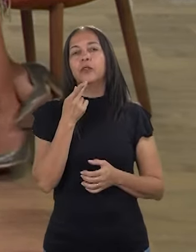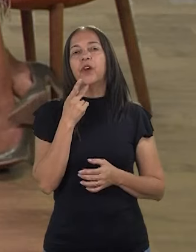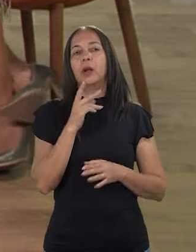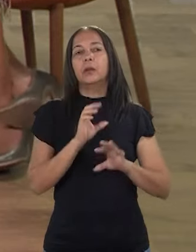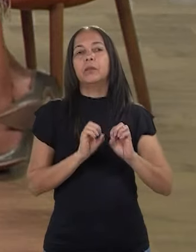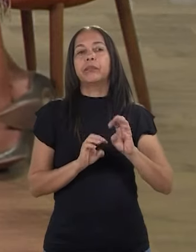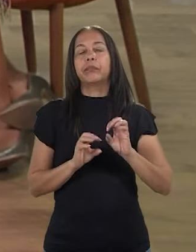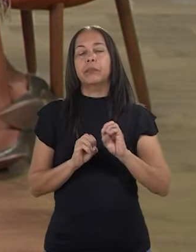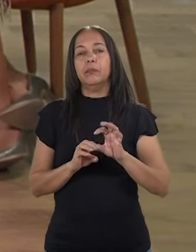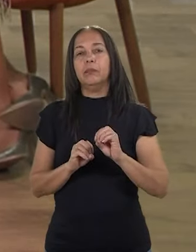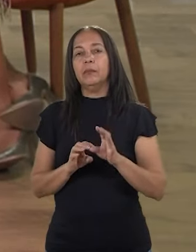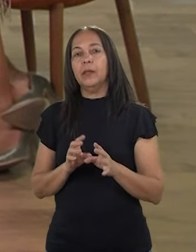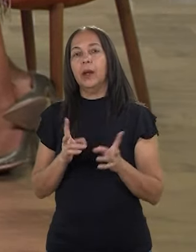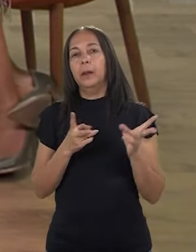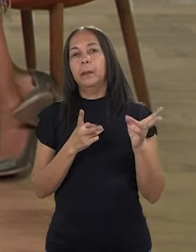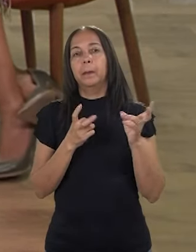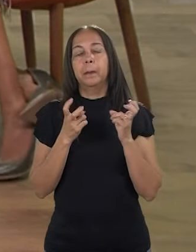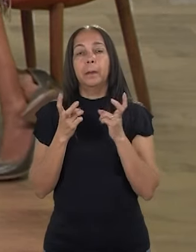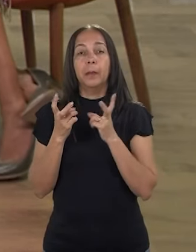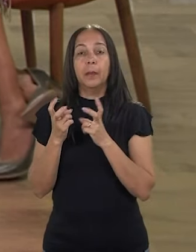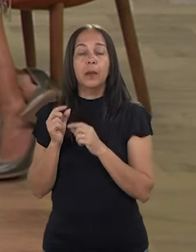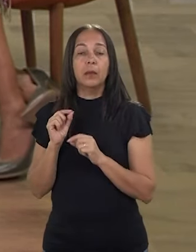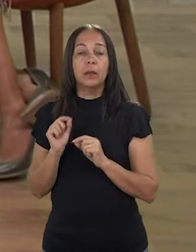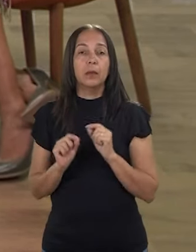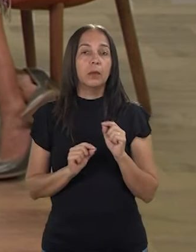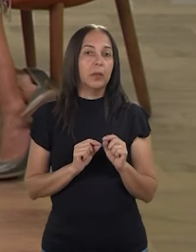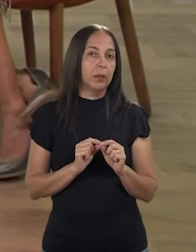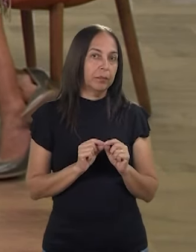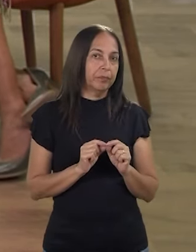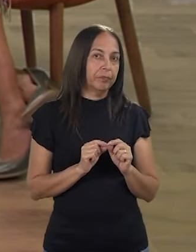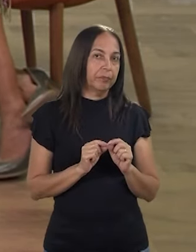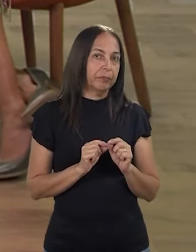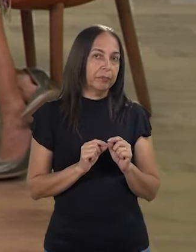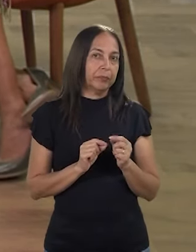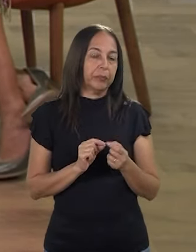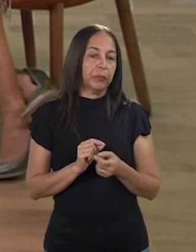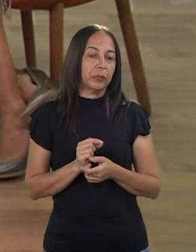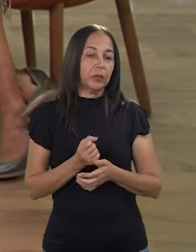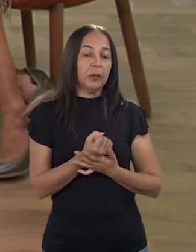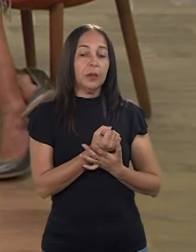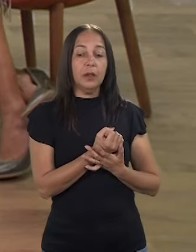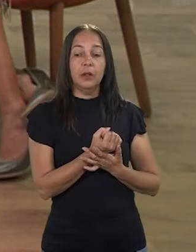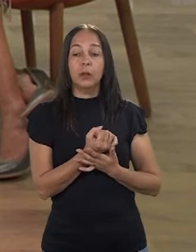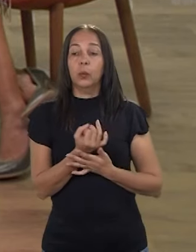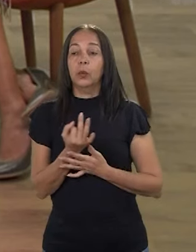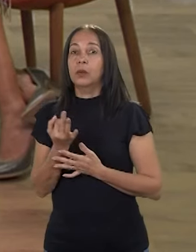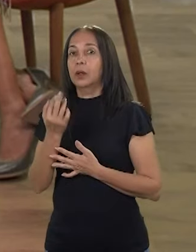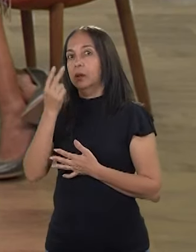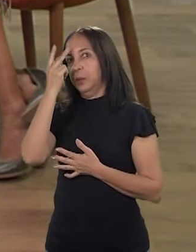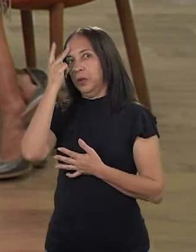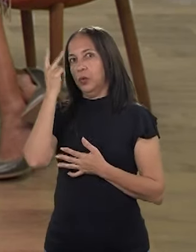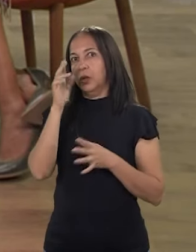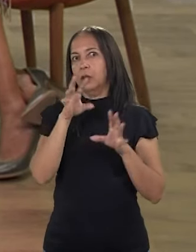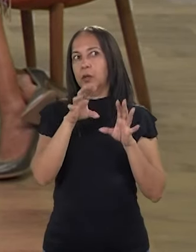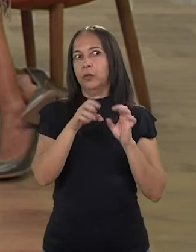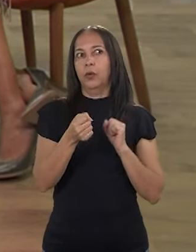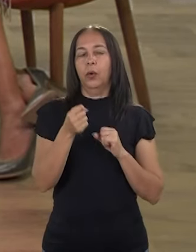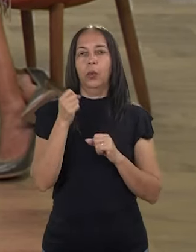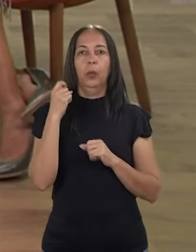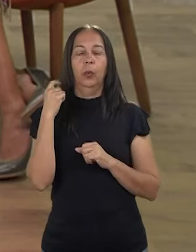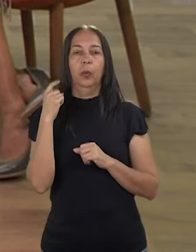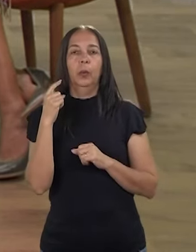a educação né E aí a gente consegue perceber muito essa essa rede essa at que vai se formando em Direitos Humanos né não tem como falar